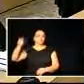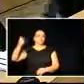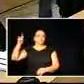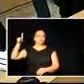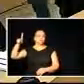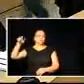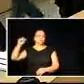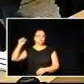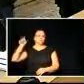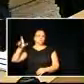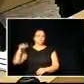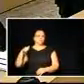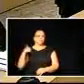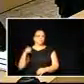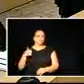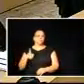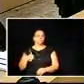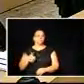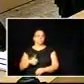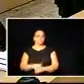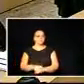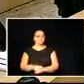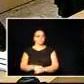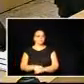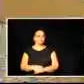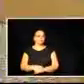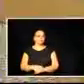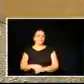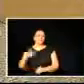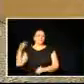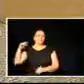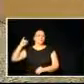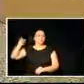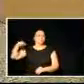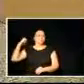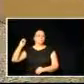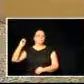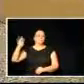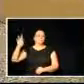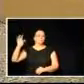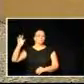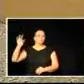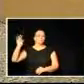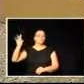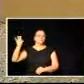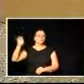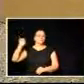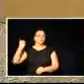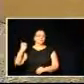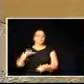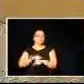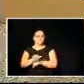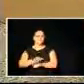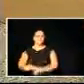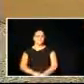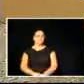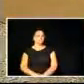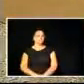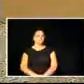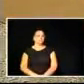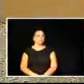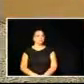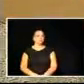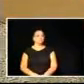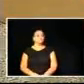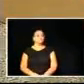Sim. Sim. Vereador Jofre Neto. Ausente. Vereador Pastor Nunes. Sim. Vereador Bilili.